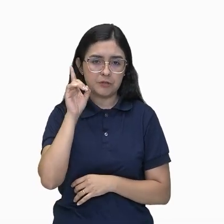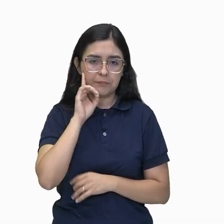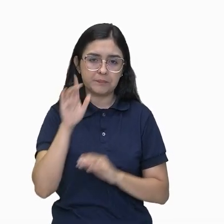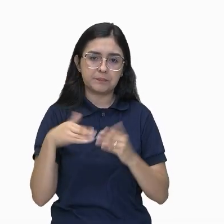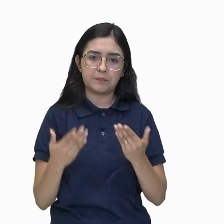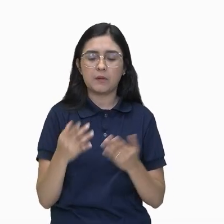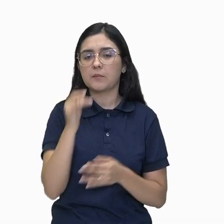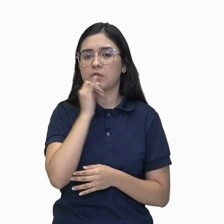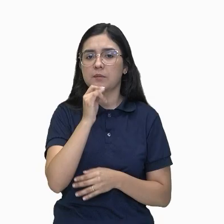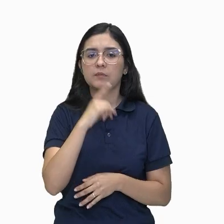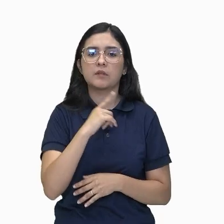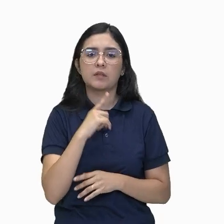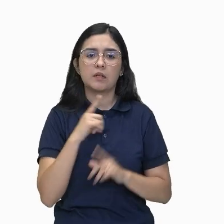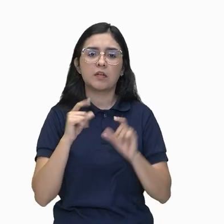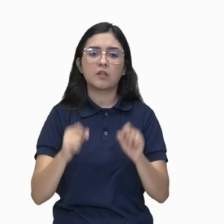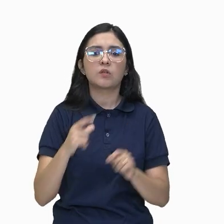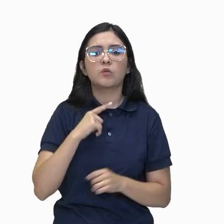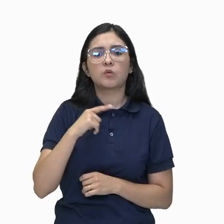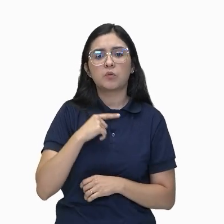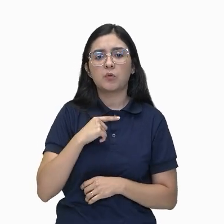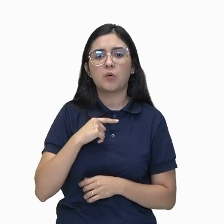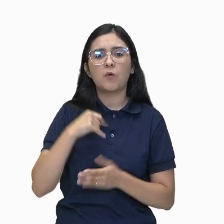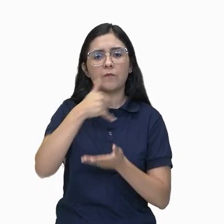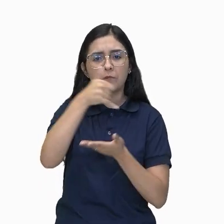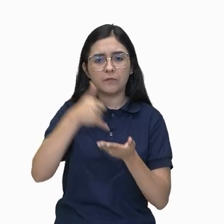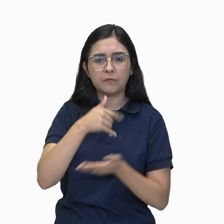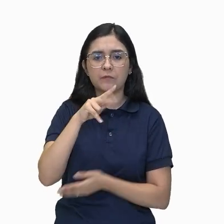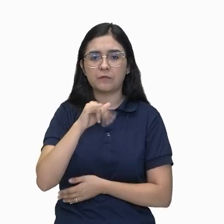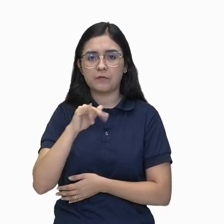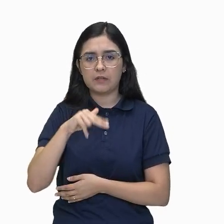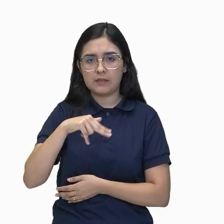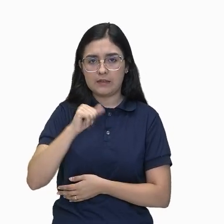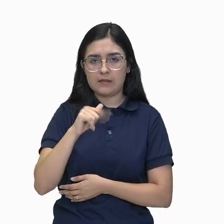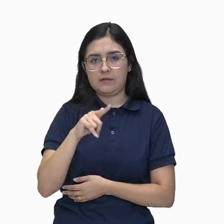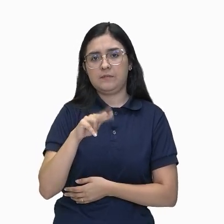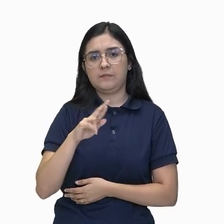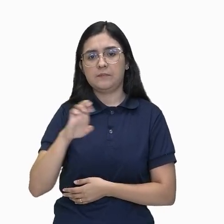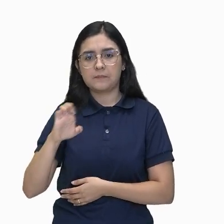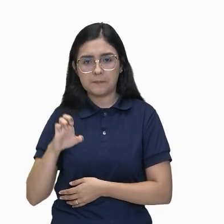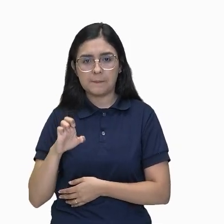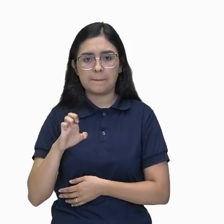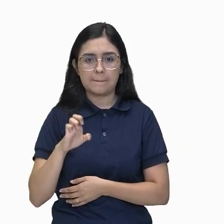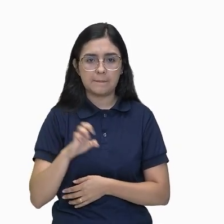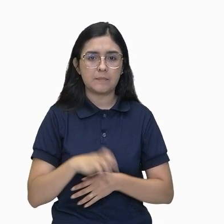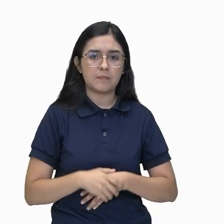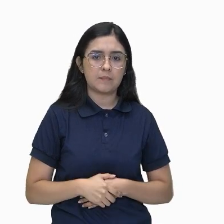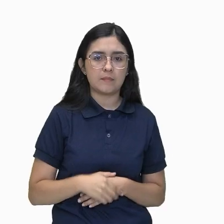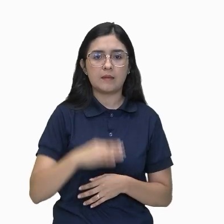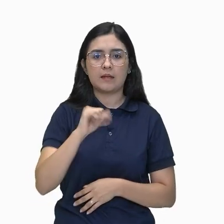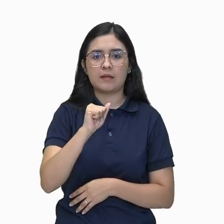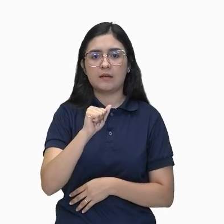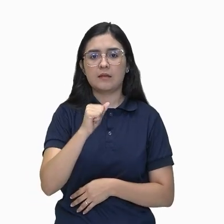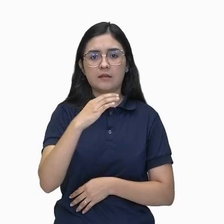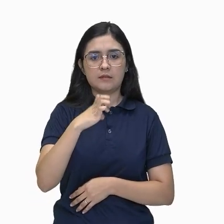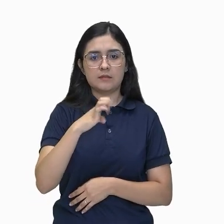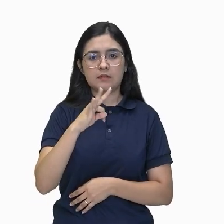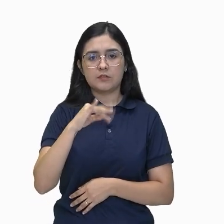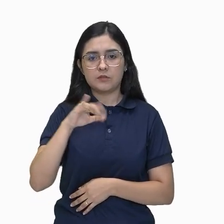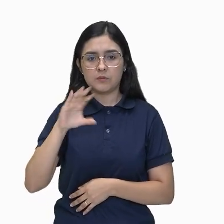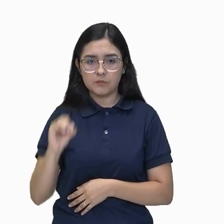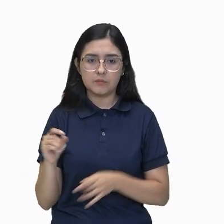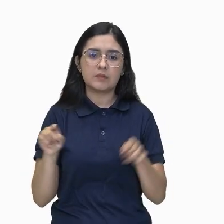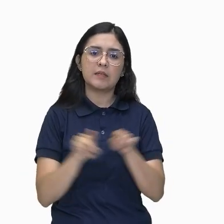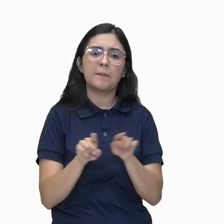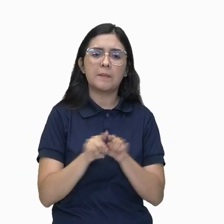ácidos presentes no vinagre, que é o ácido acético. Temos o ácido presente nas baterias